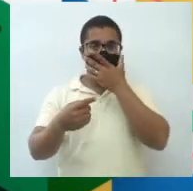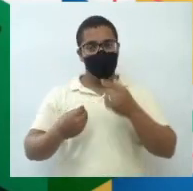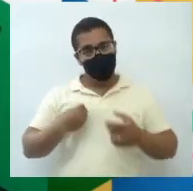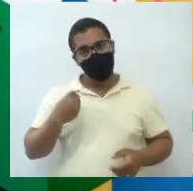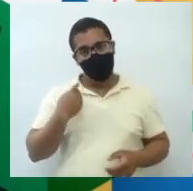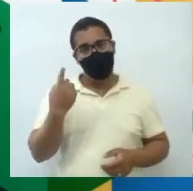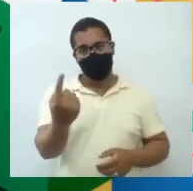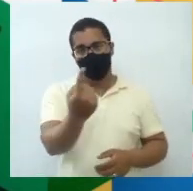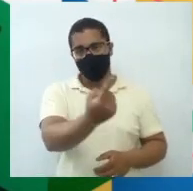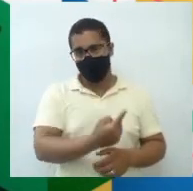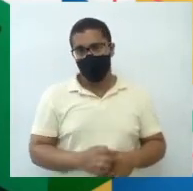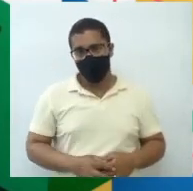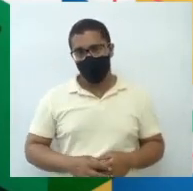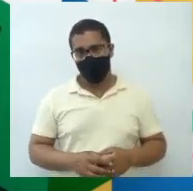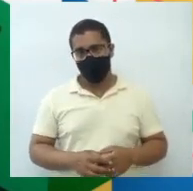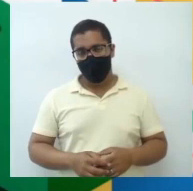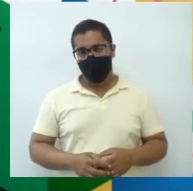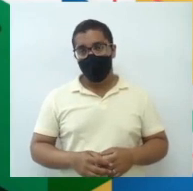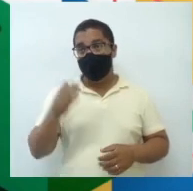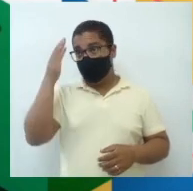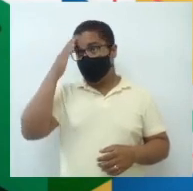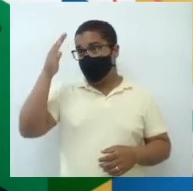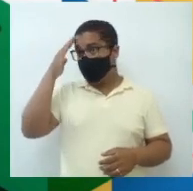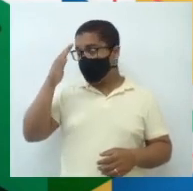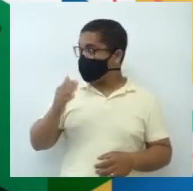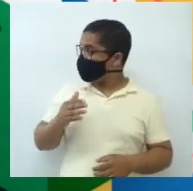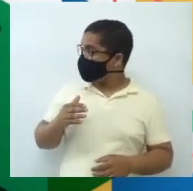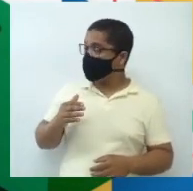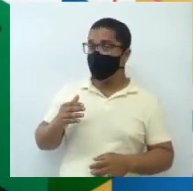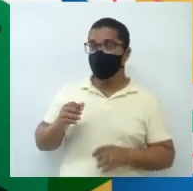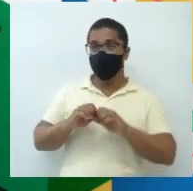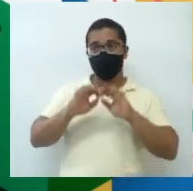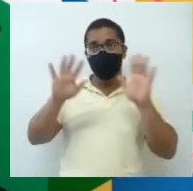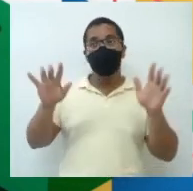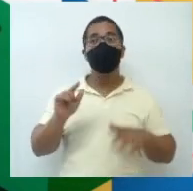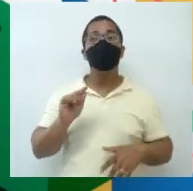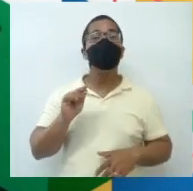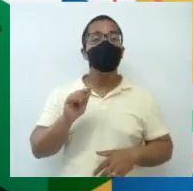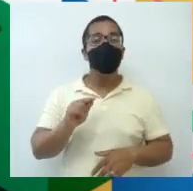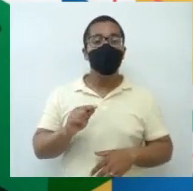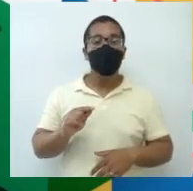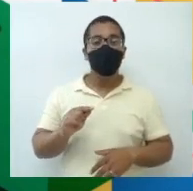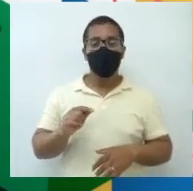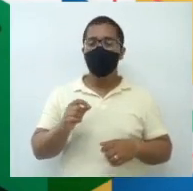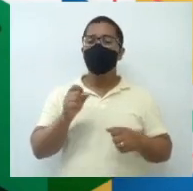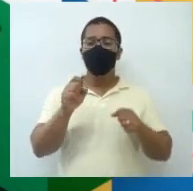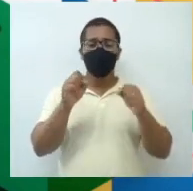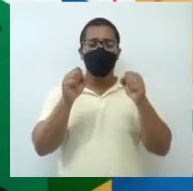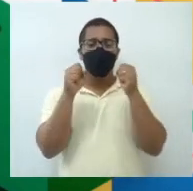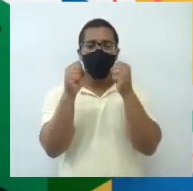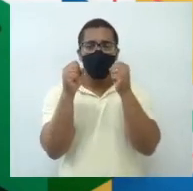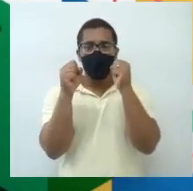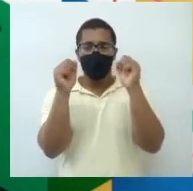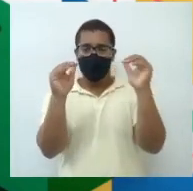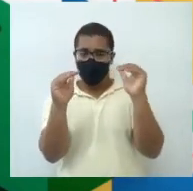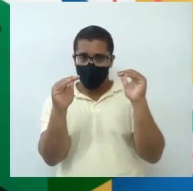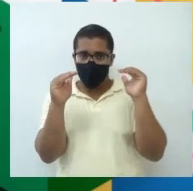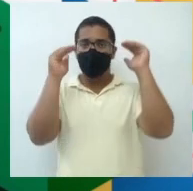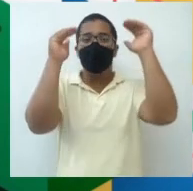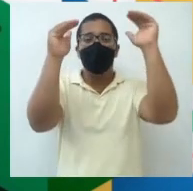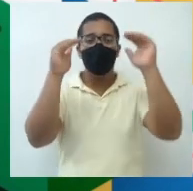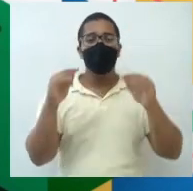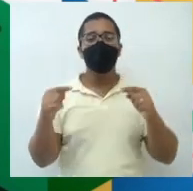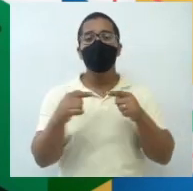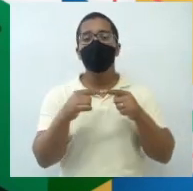vamos entender isso aqui de uma forma assim bem bem prática o que seria o poder para nosso amigo